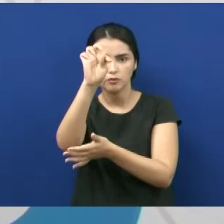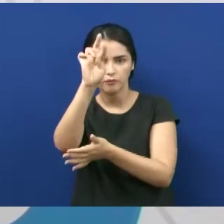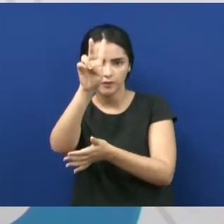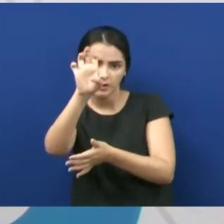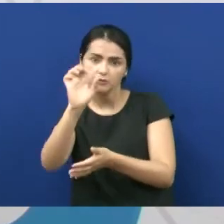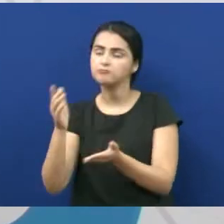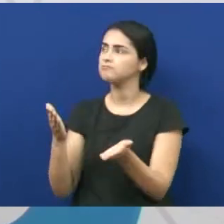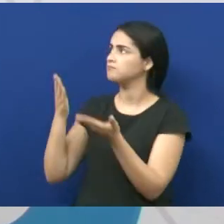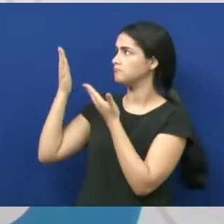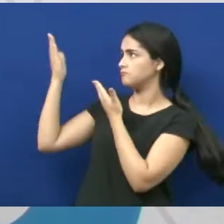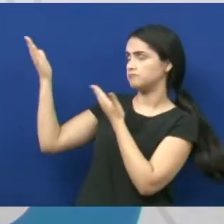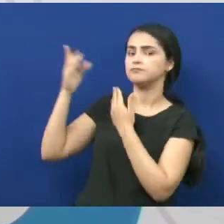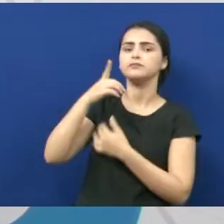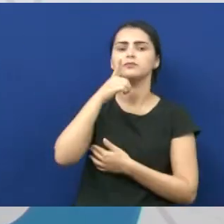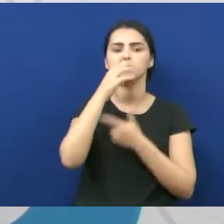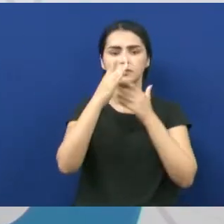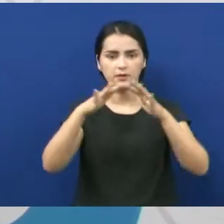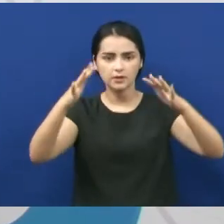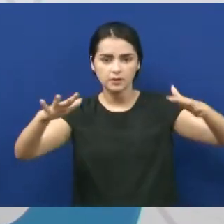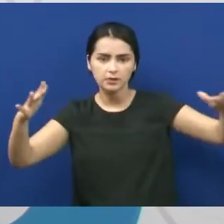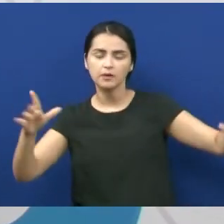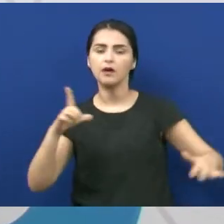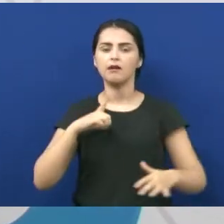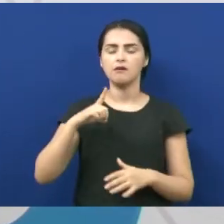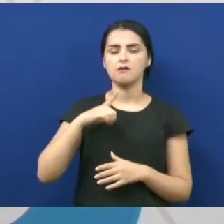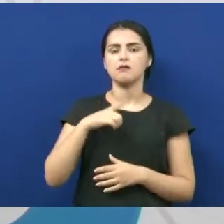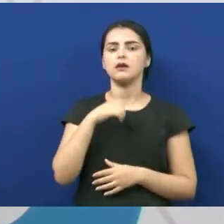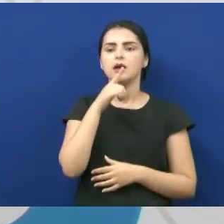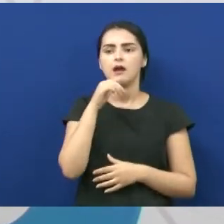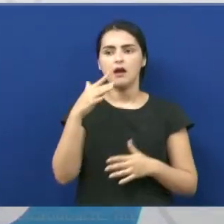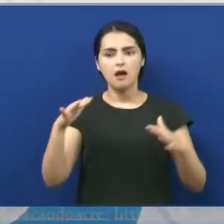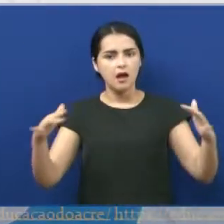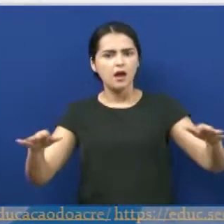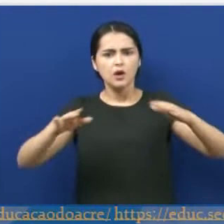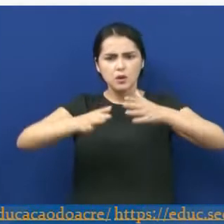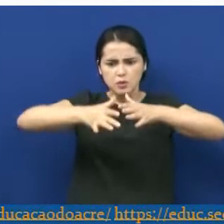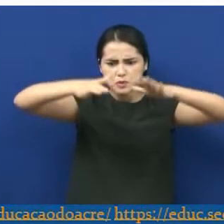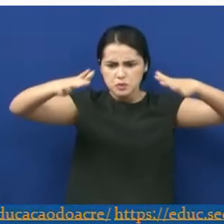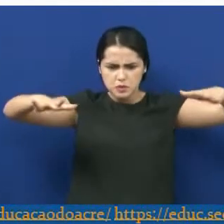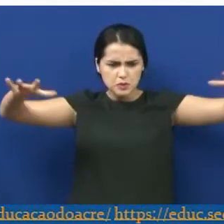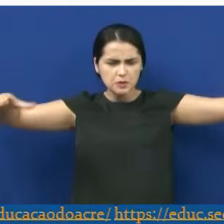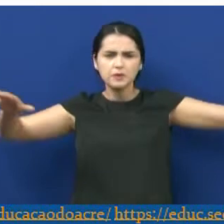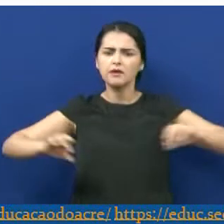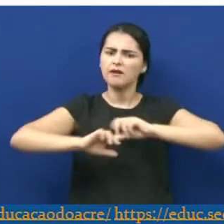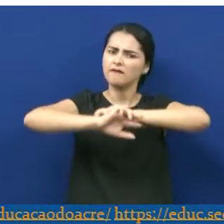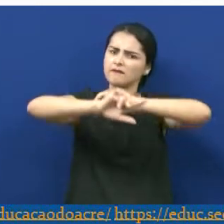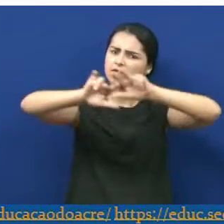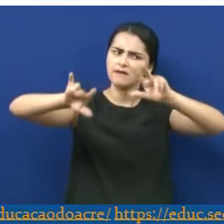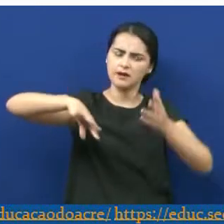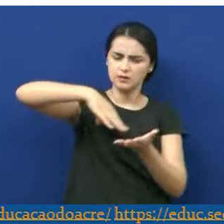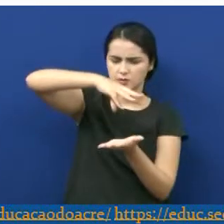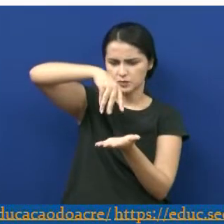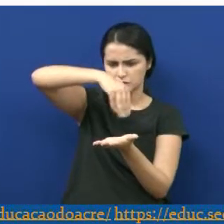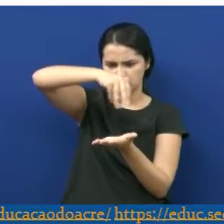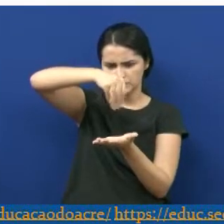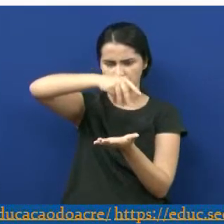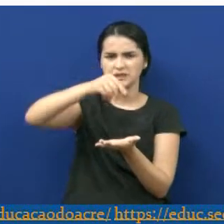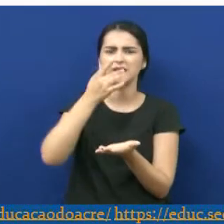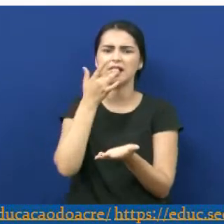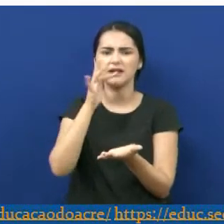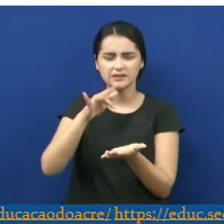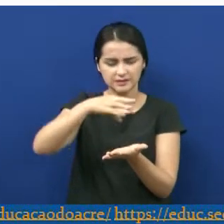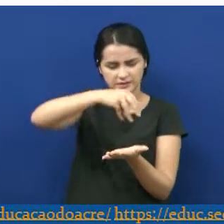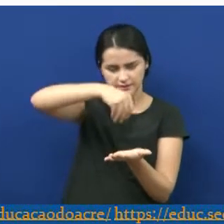na imagem, nós temos aí a água em sua abundância e diversos outros sais, além do